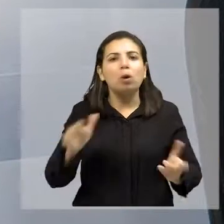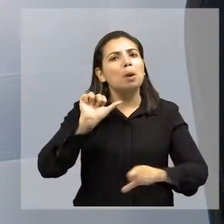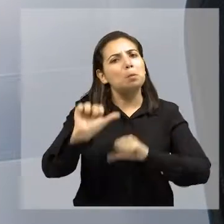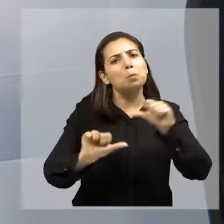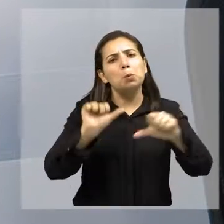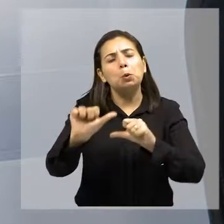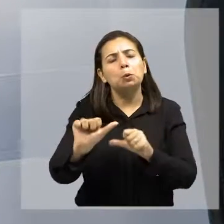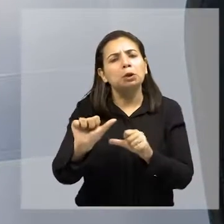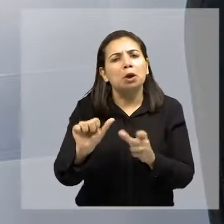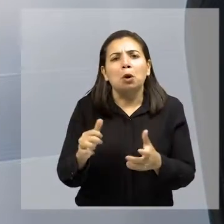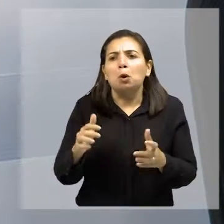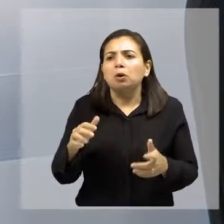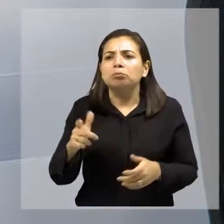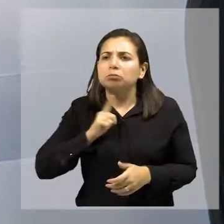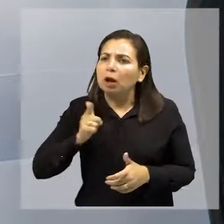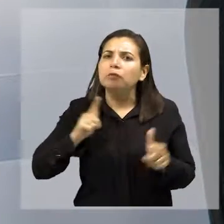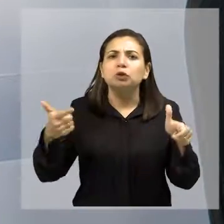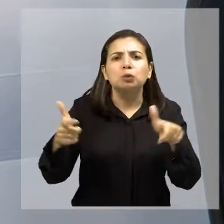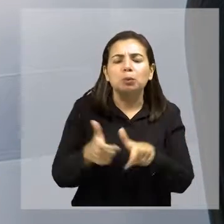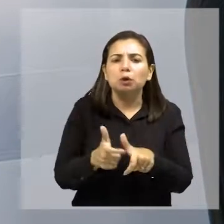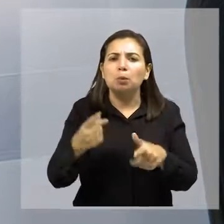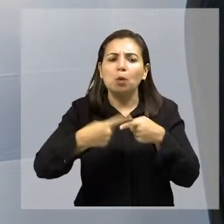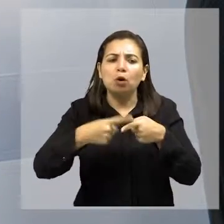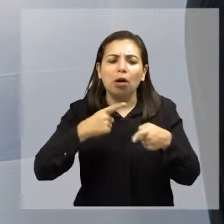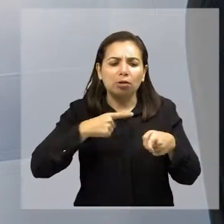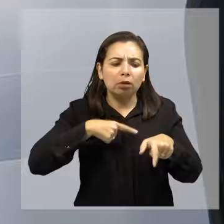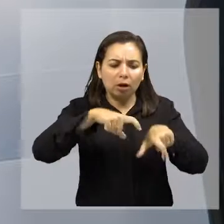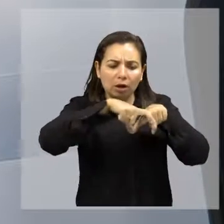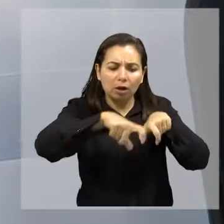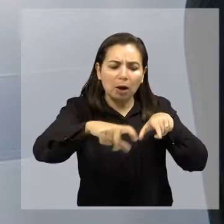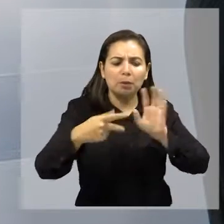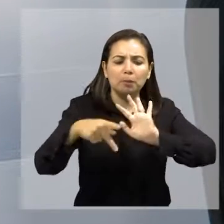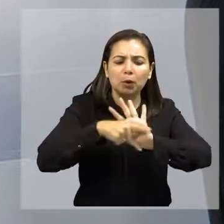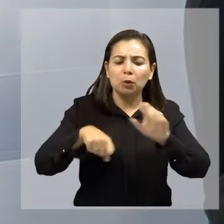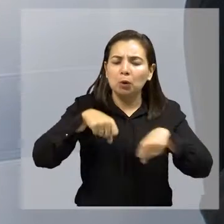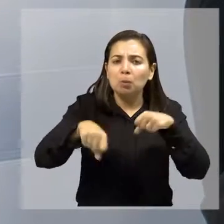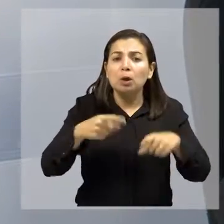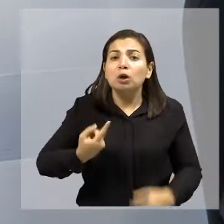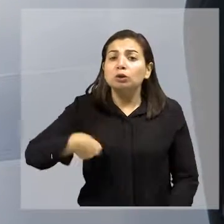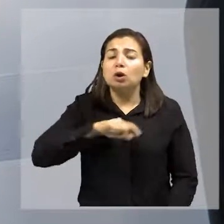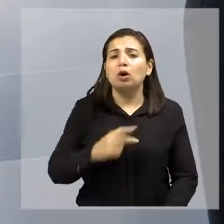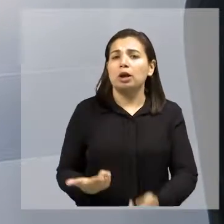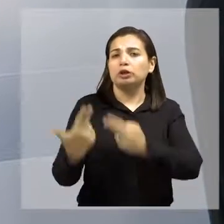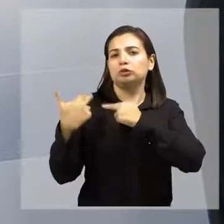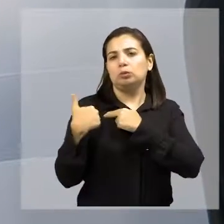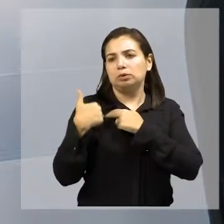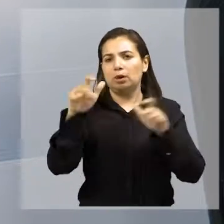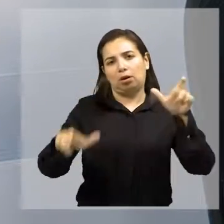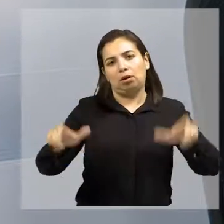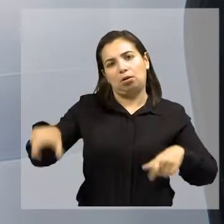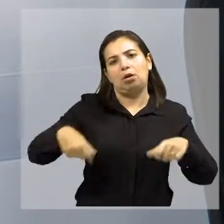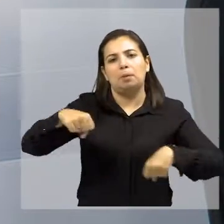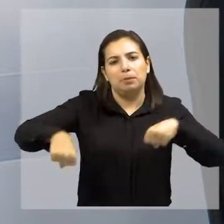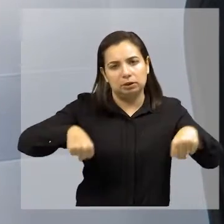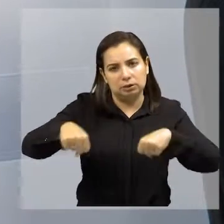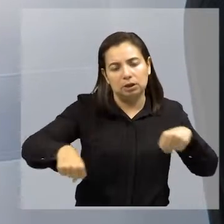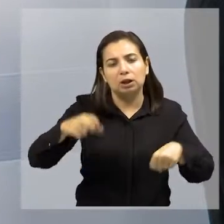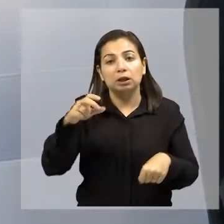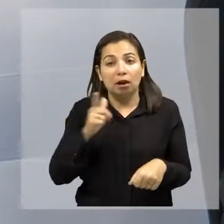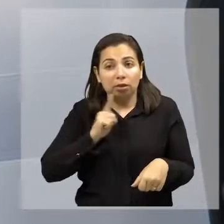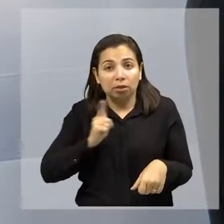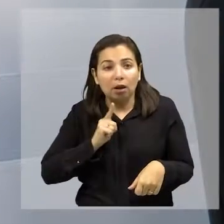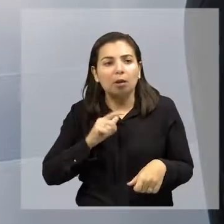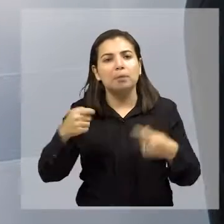dessa natureza. Não é? Então é necessário que a gente tenha responsabilidade com os ciclistas e que os ciclistas também o tenham ao ocuparem as vias da